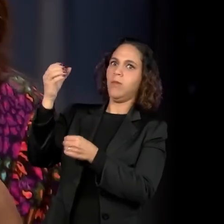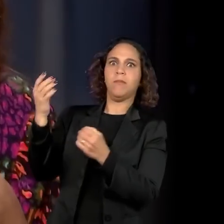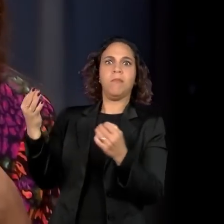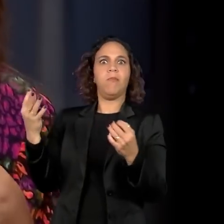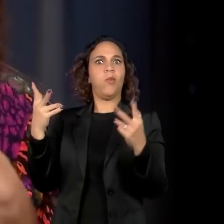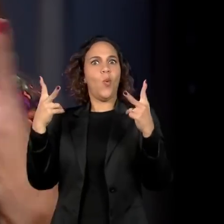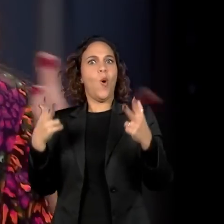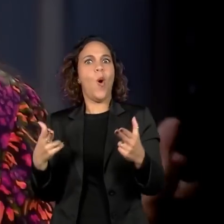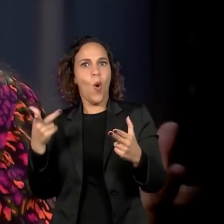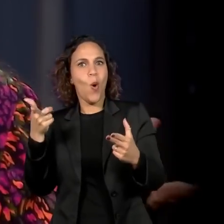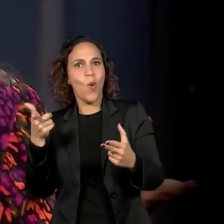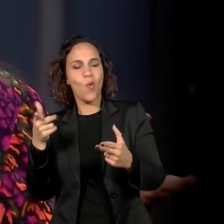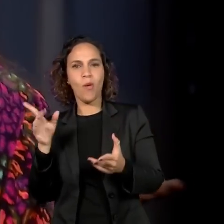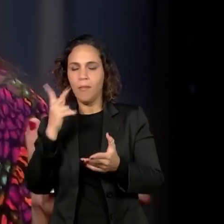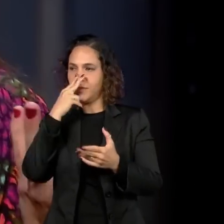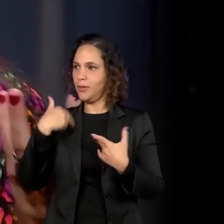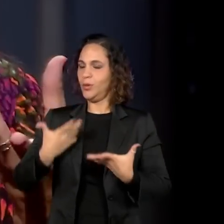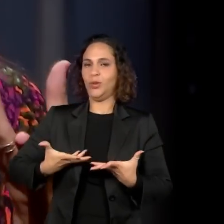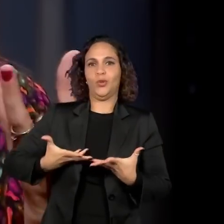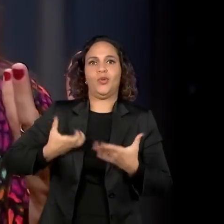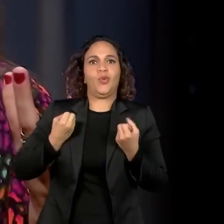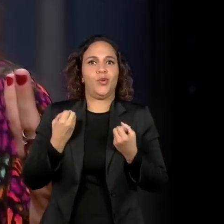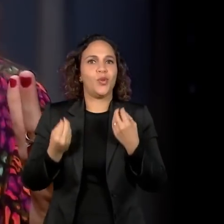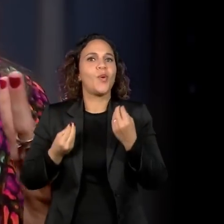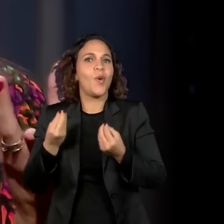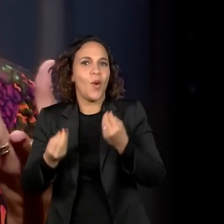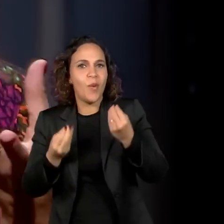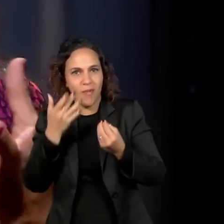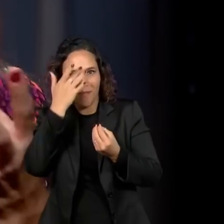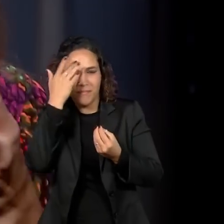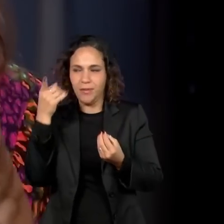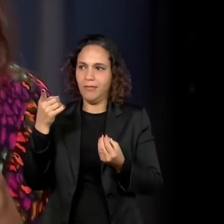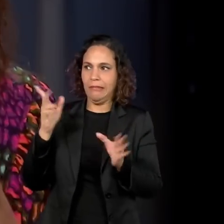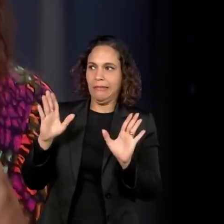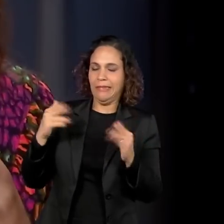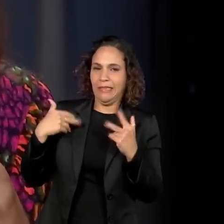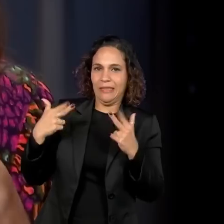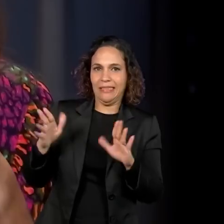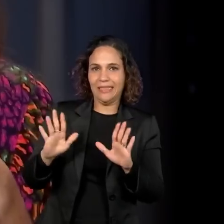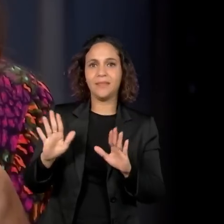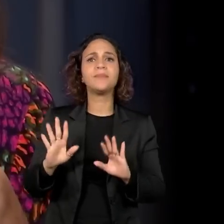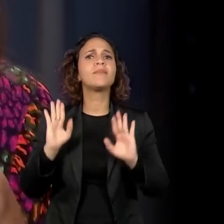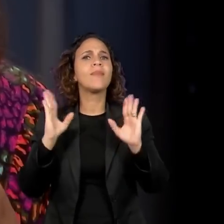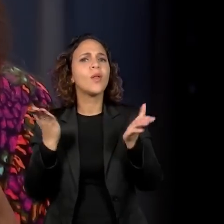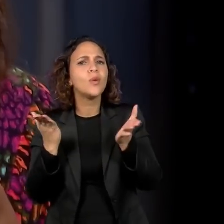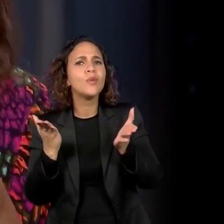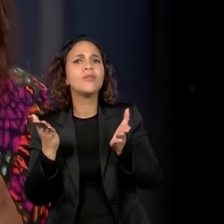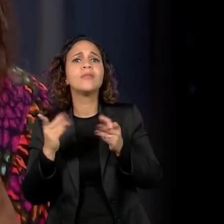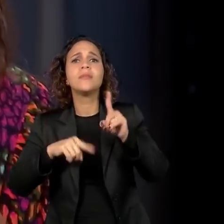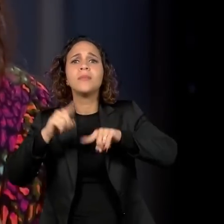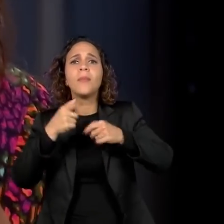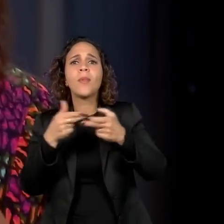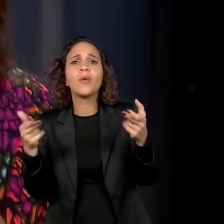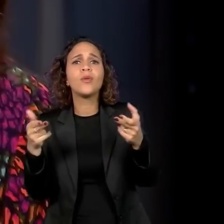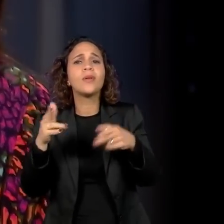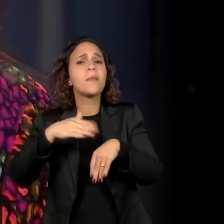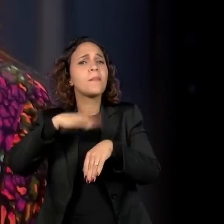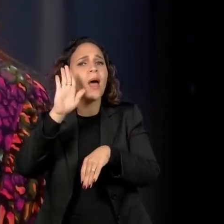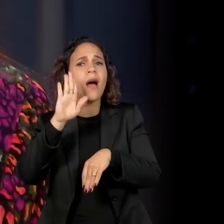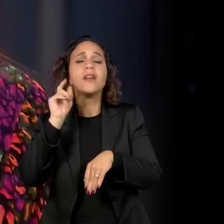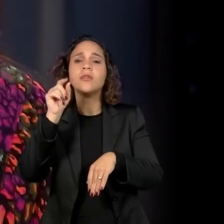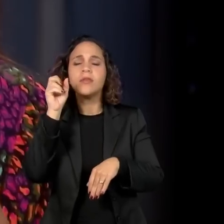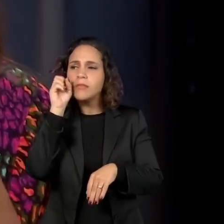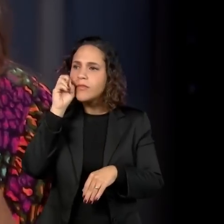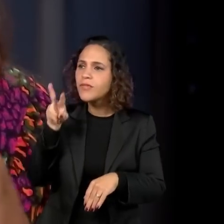e, portanto, assustaria eventualmente um parceiro, né? Hoje em dia, os produtos que mais se vendem são produtos que você